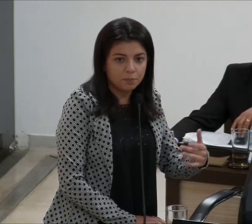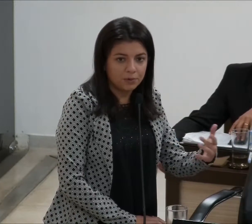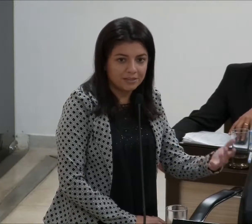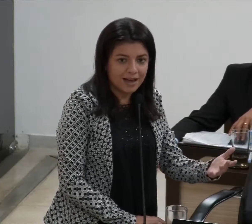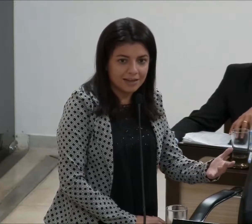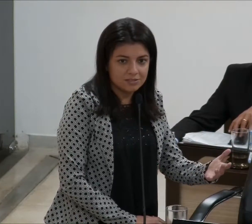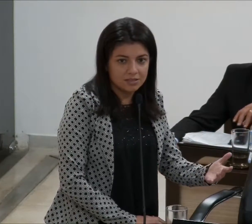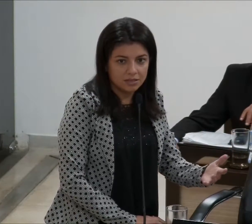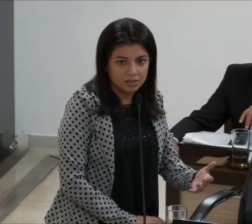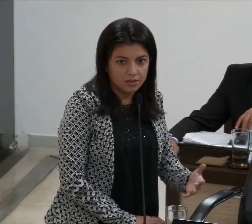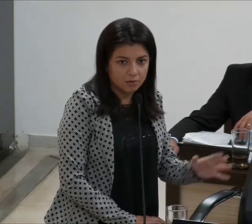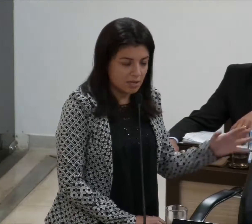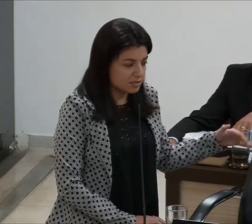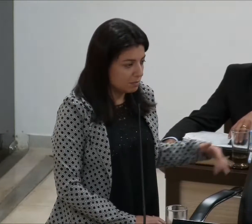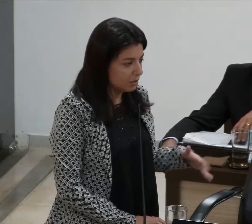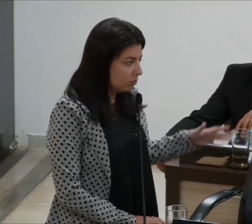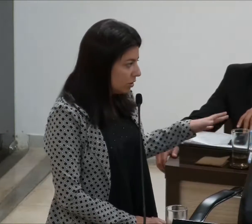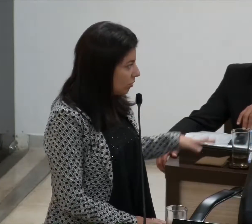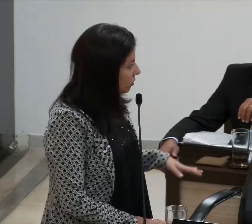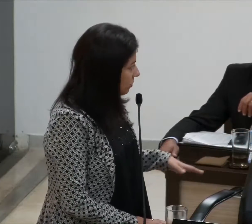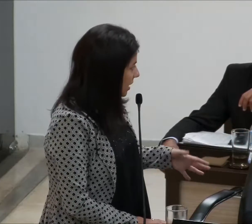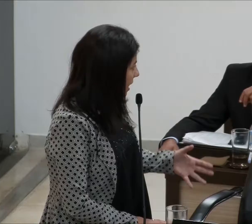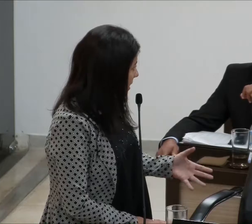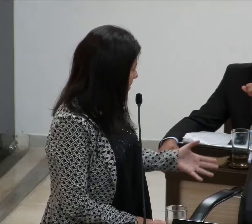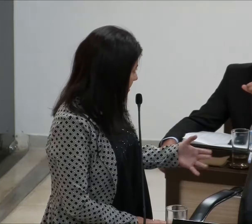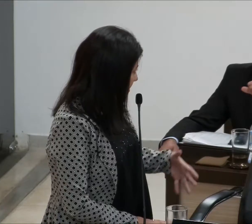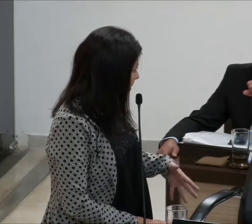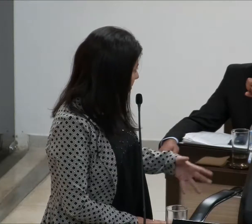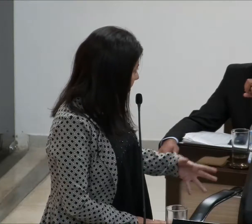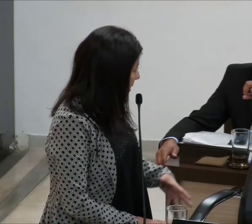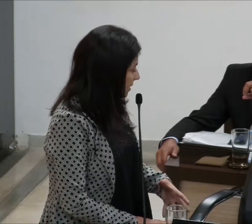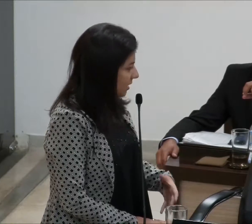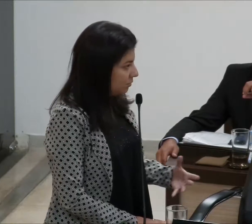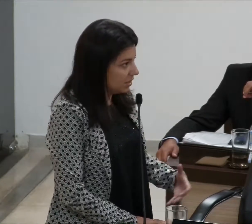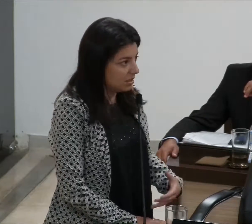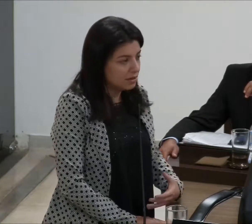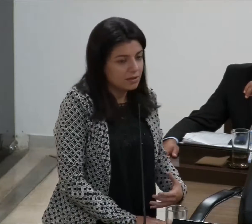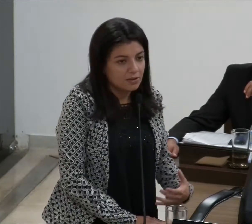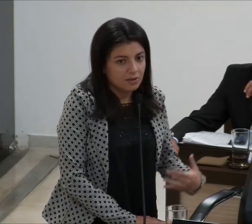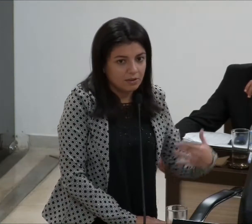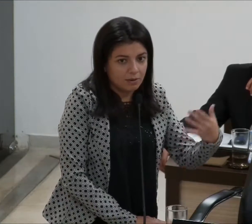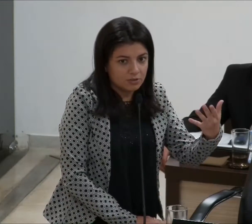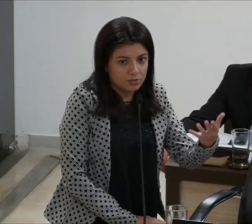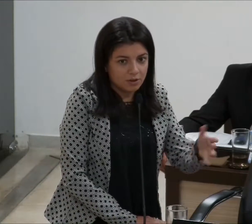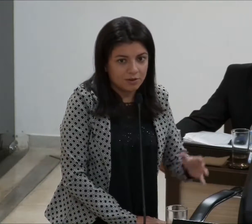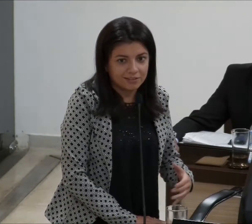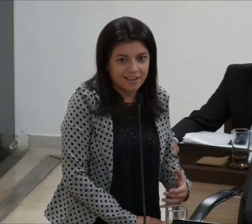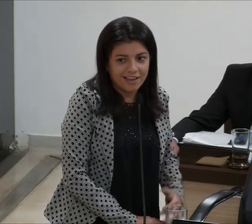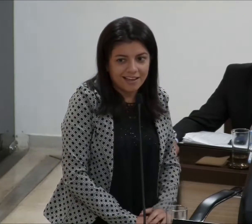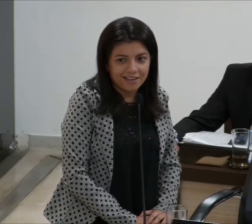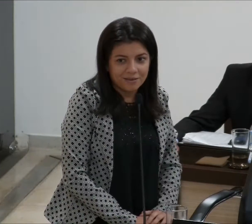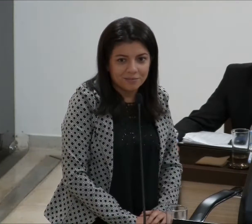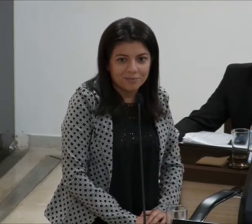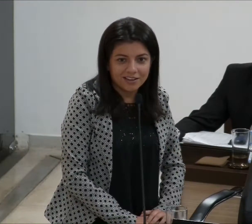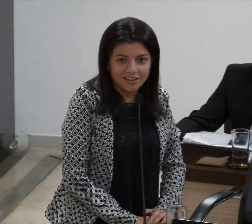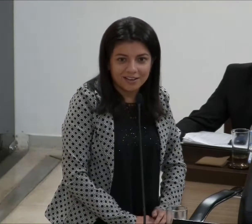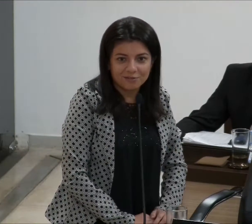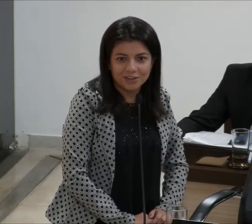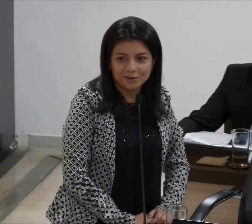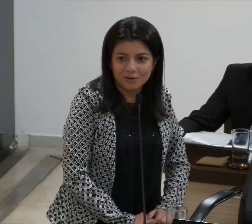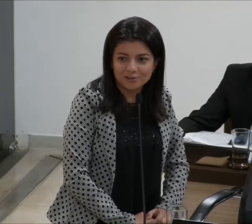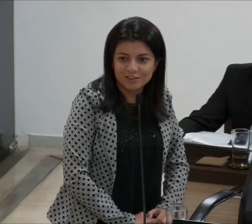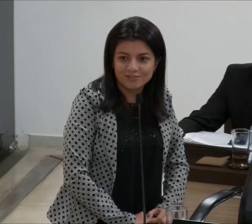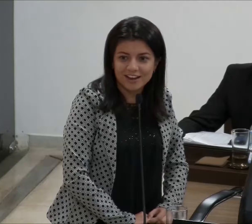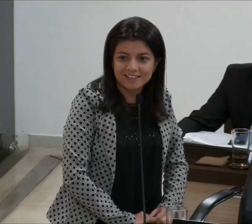mais propriedade e conhecimento do que todos aqueles que estavam debatendo. E eu até brinquei